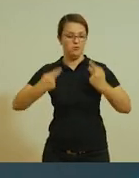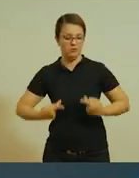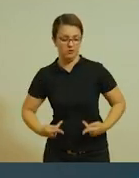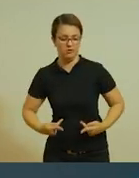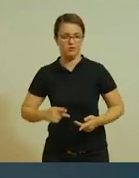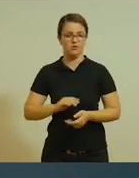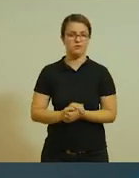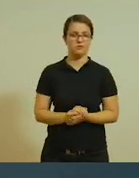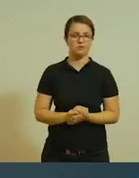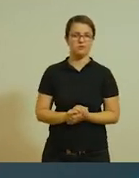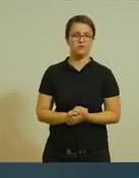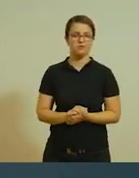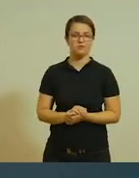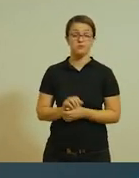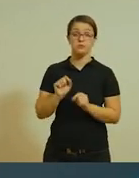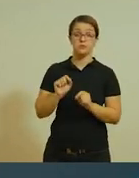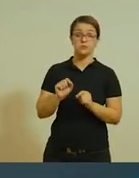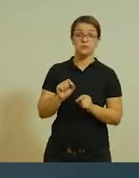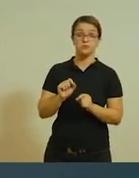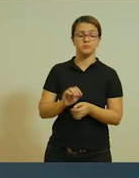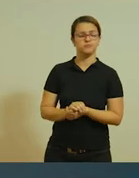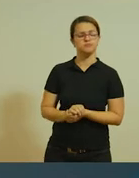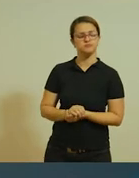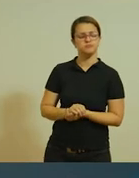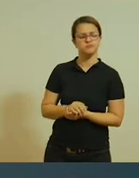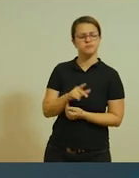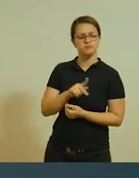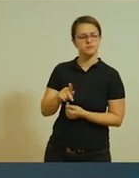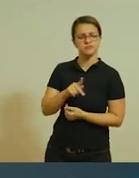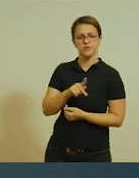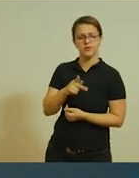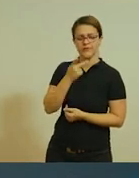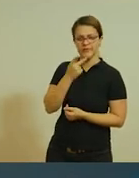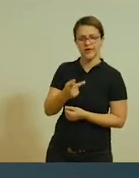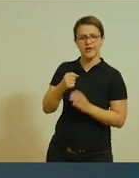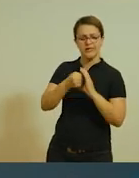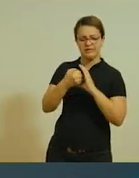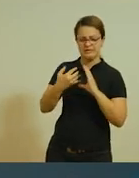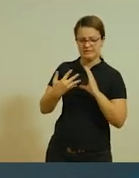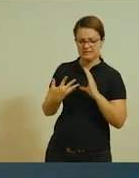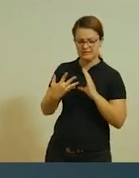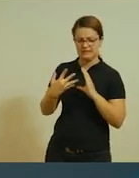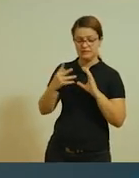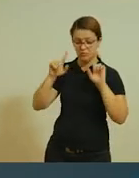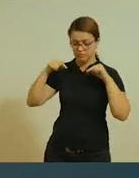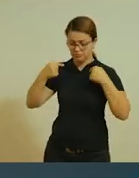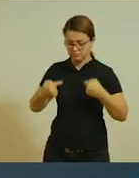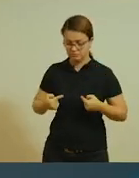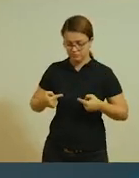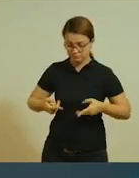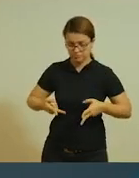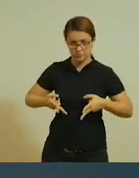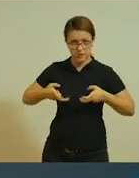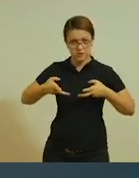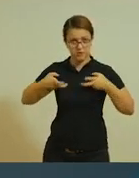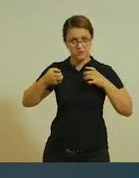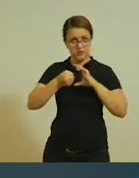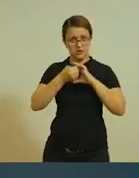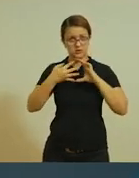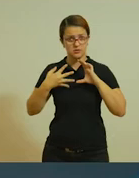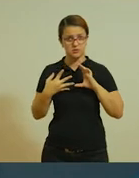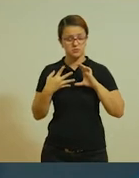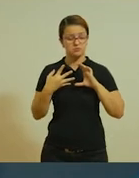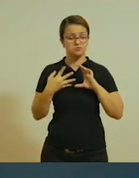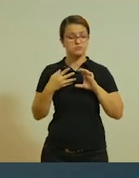E aí o professor fala sobre características para que a criança perceba as suas características. Quais são as